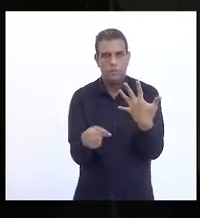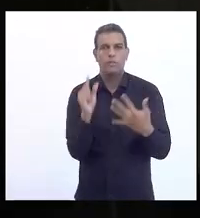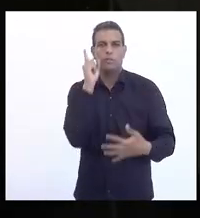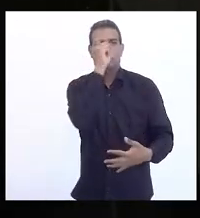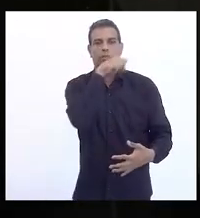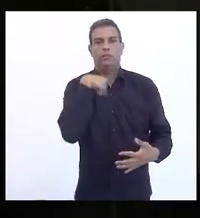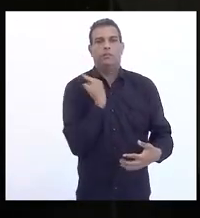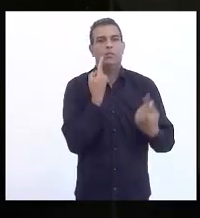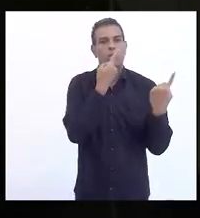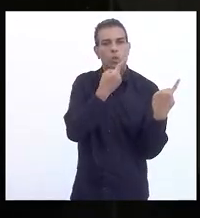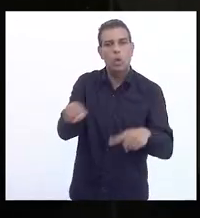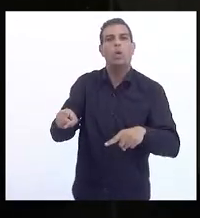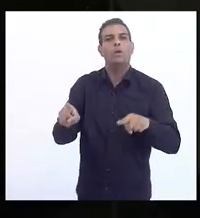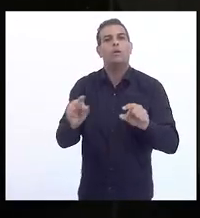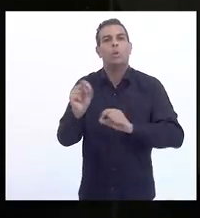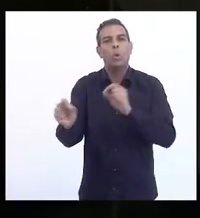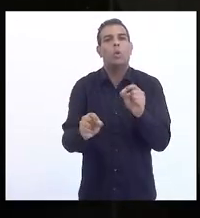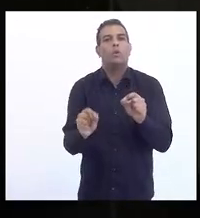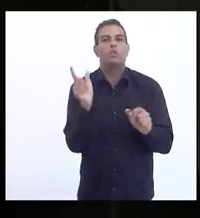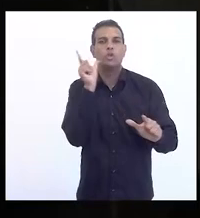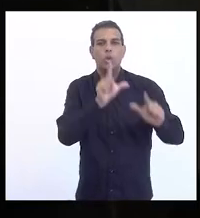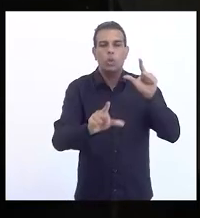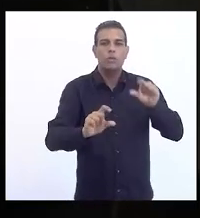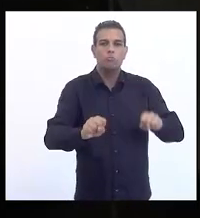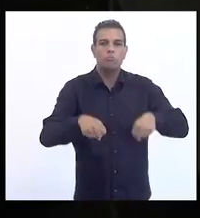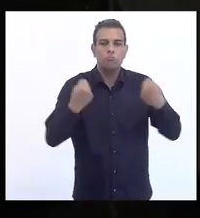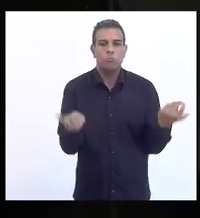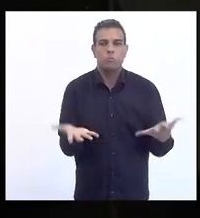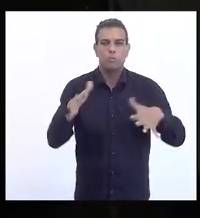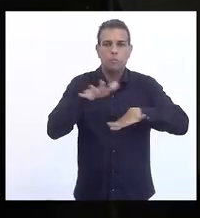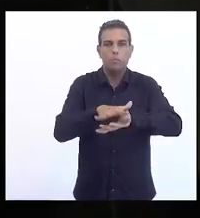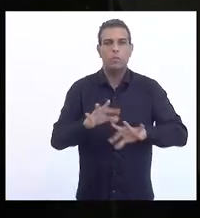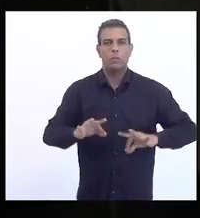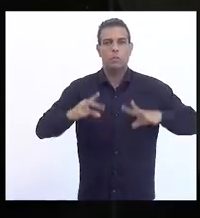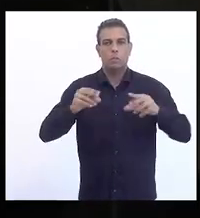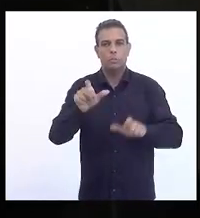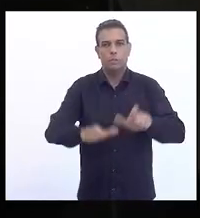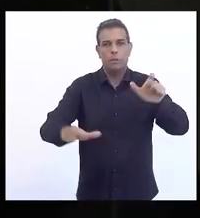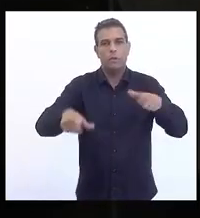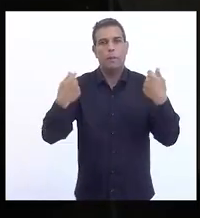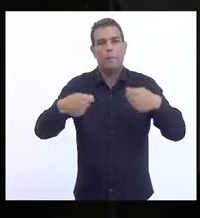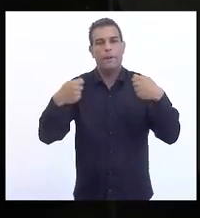É combatendo a pobreza, combatendo a miséria, incluindo aqueles que mais precisam.